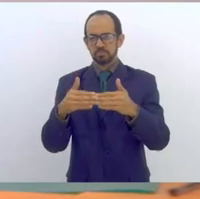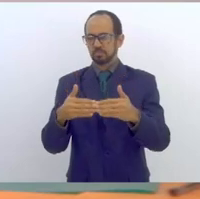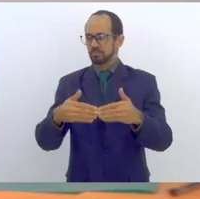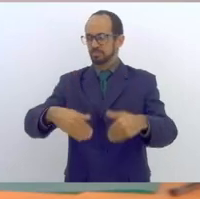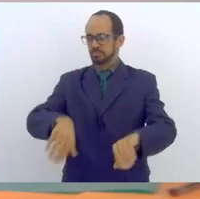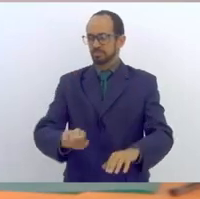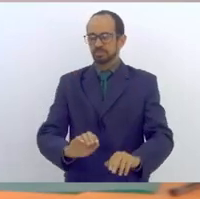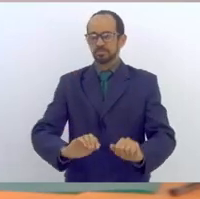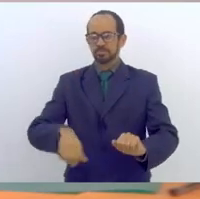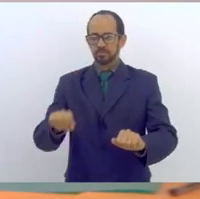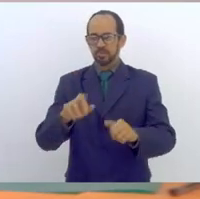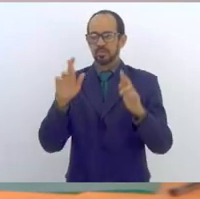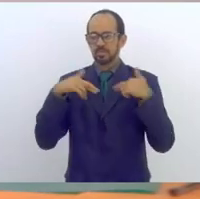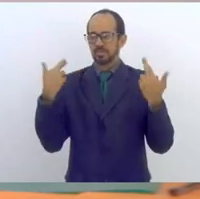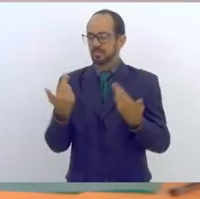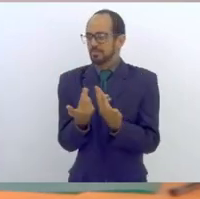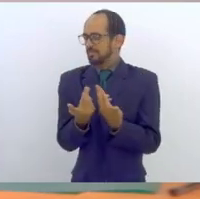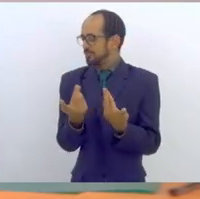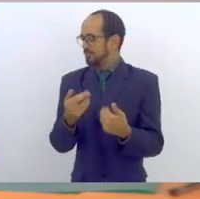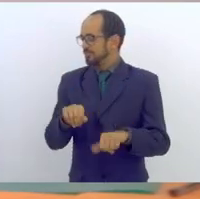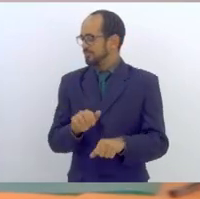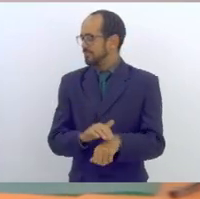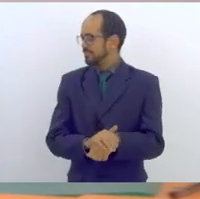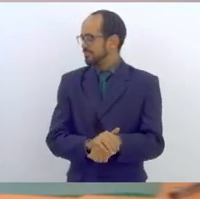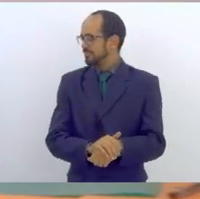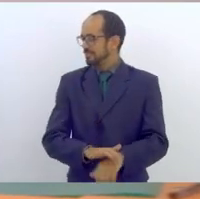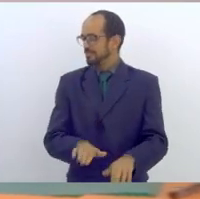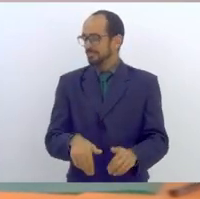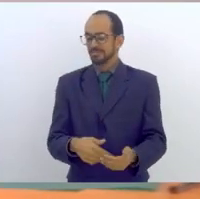eh muito convenientes